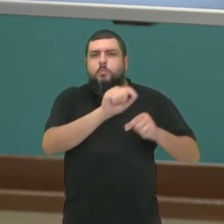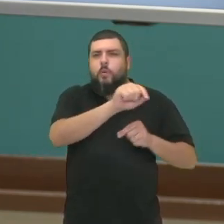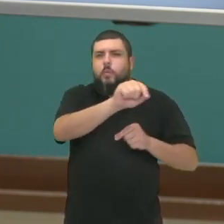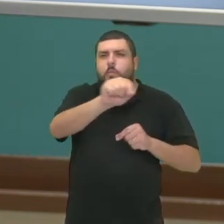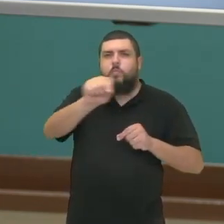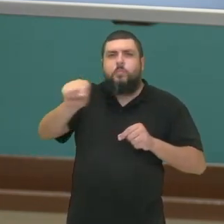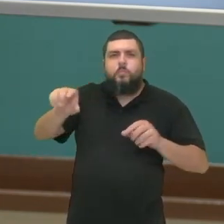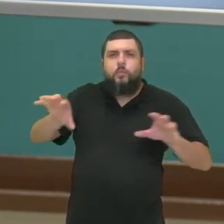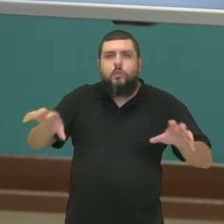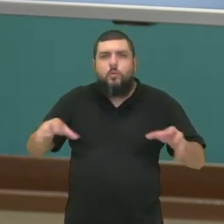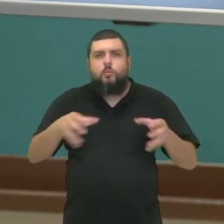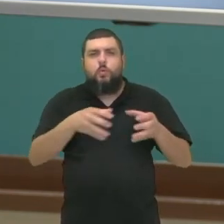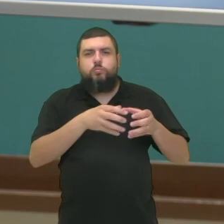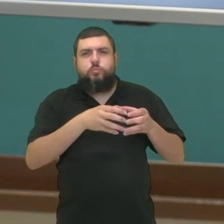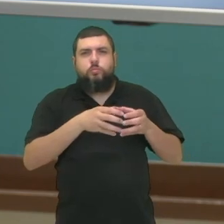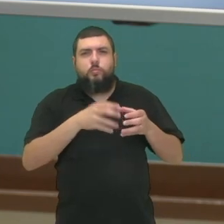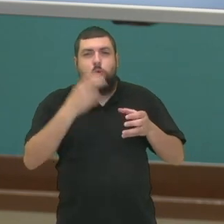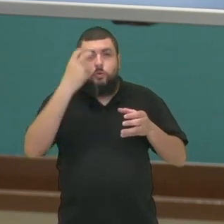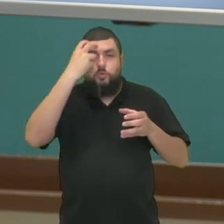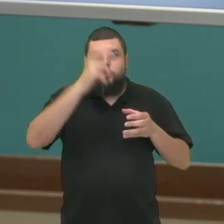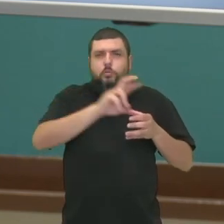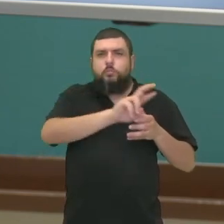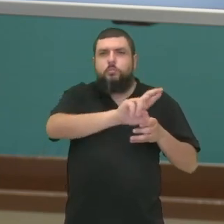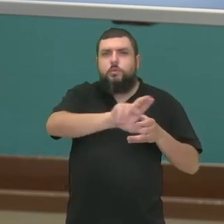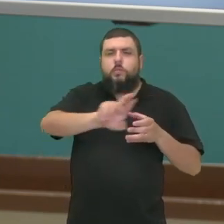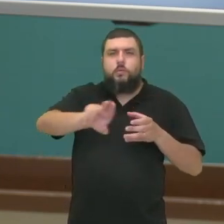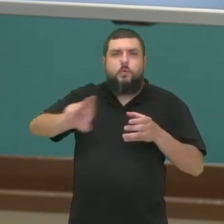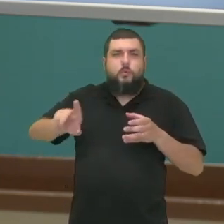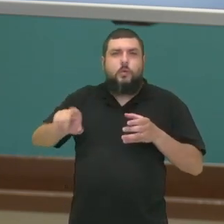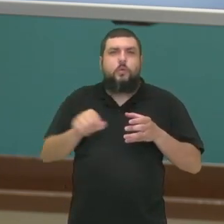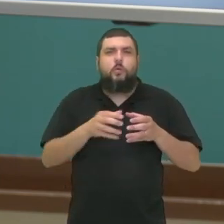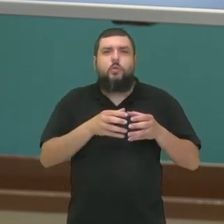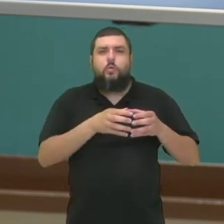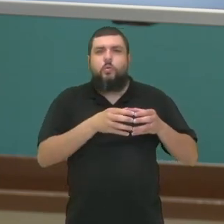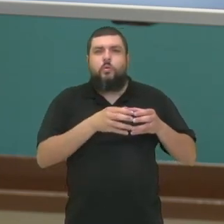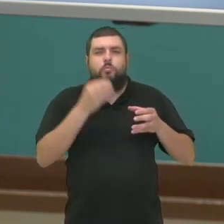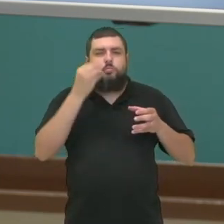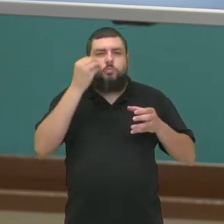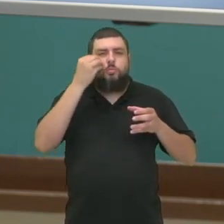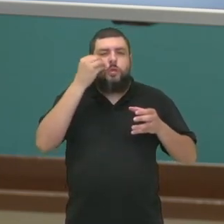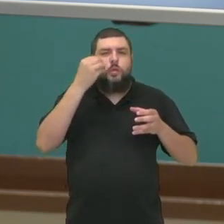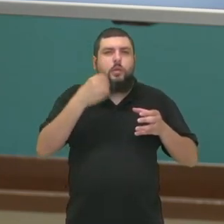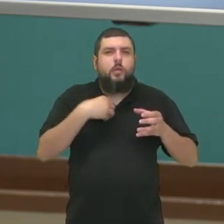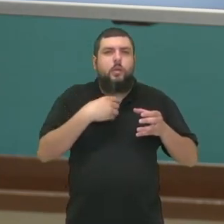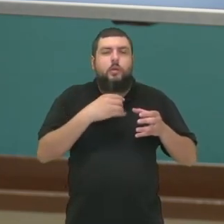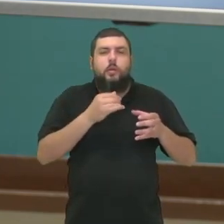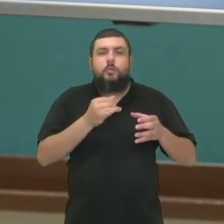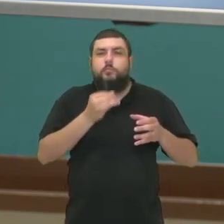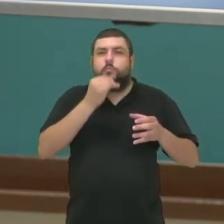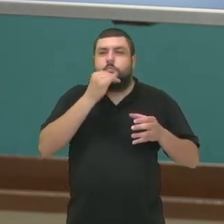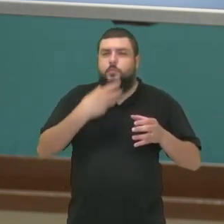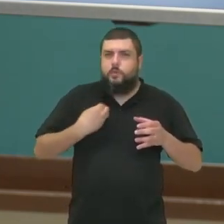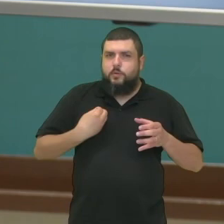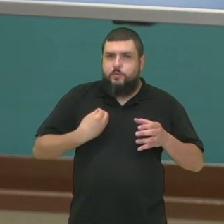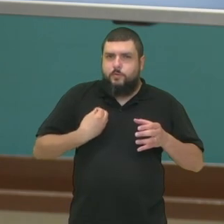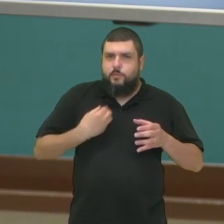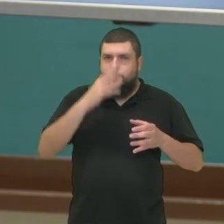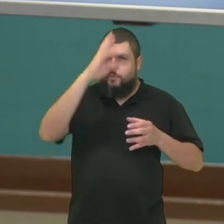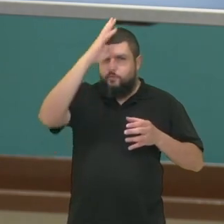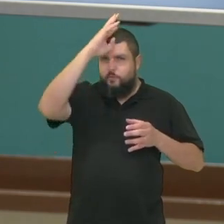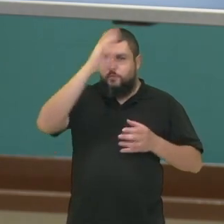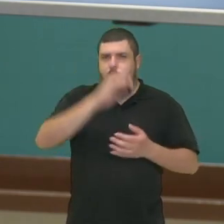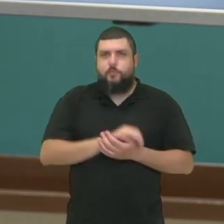de outras culturas sob uma ideia de seguir um modelo de vida romana de civilização. Dentre esses